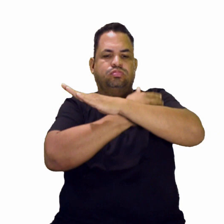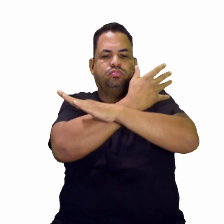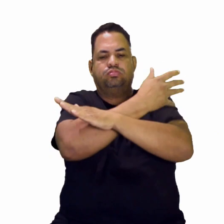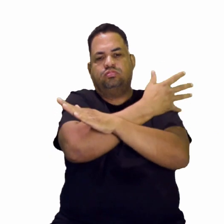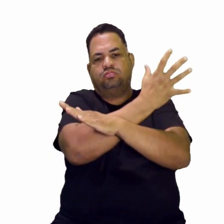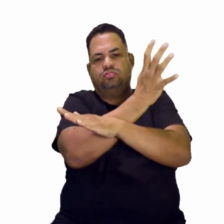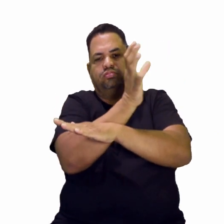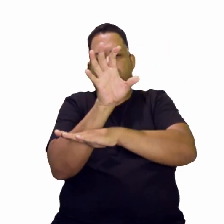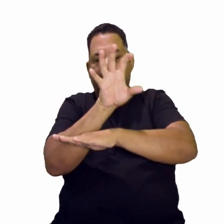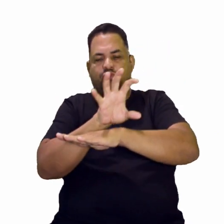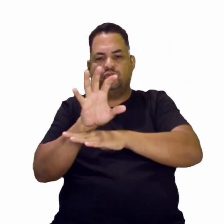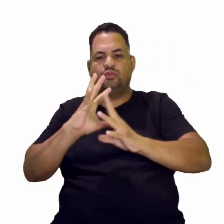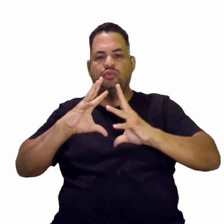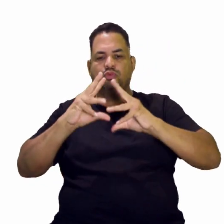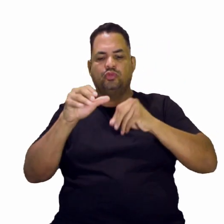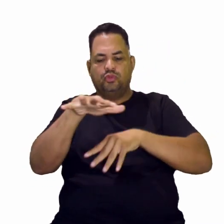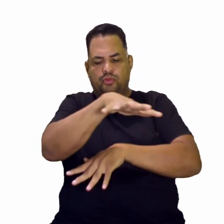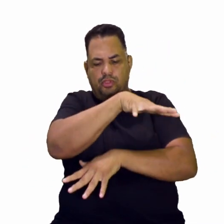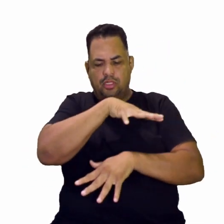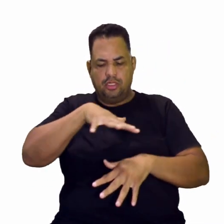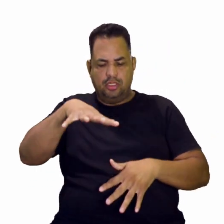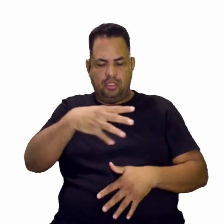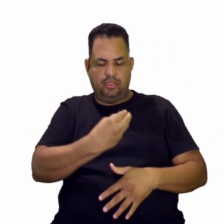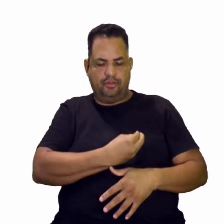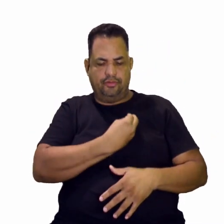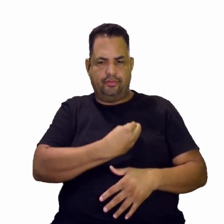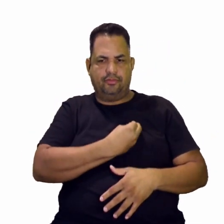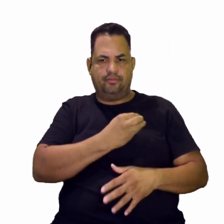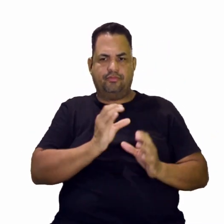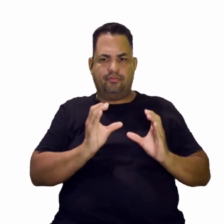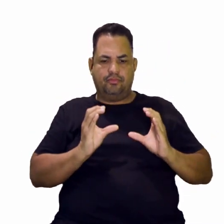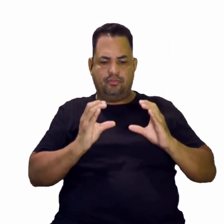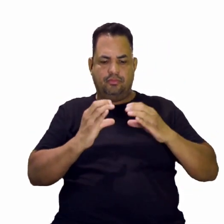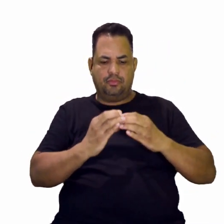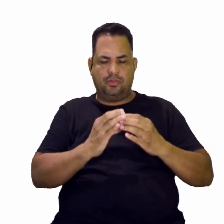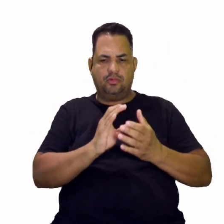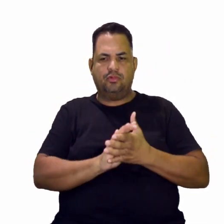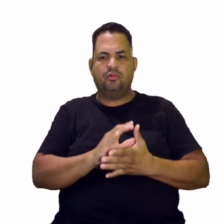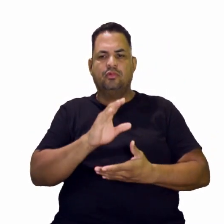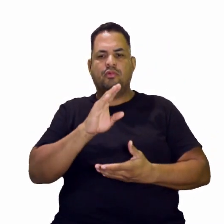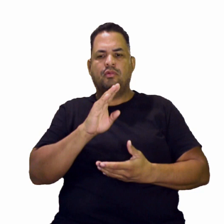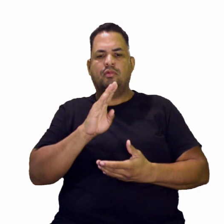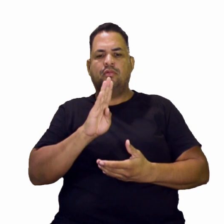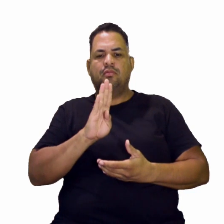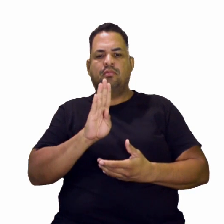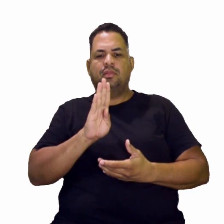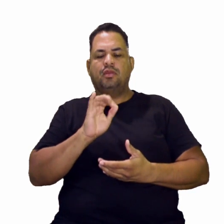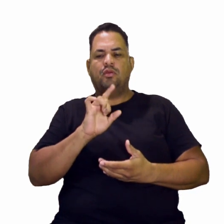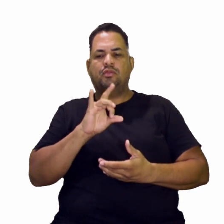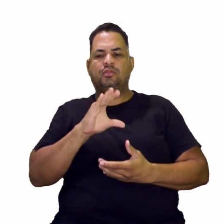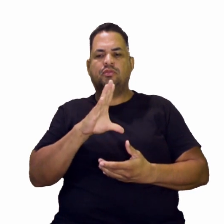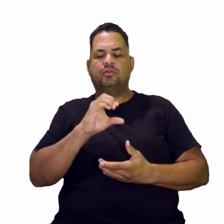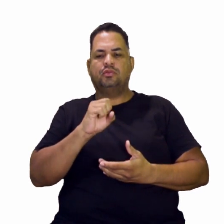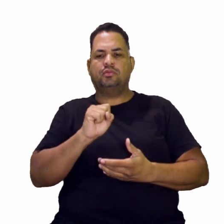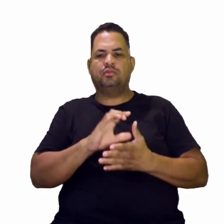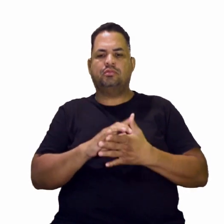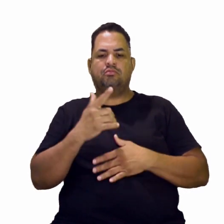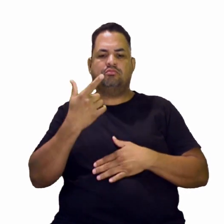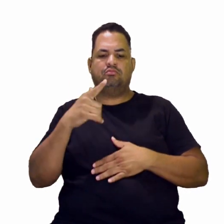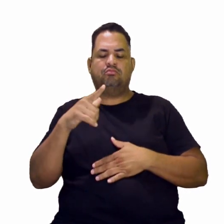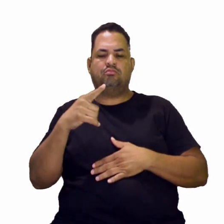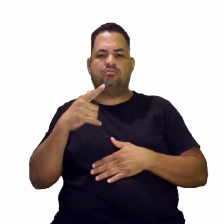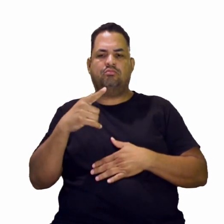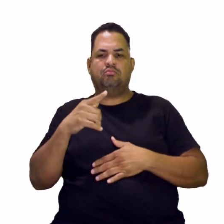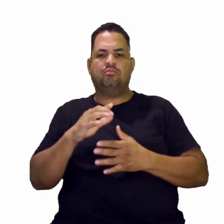que é vivo em um ambiente faz parte do grupo biótico. Tudo que é não